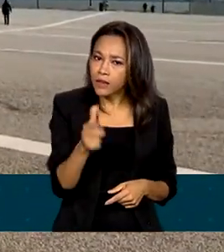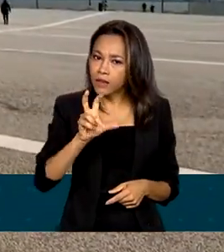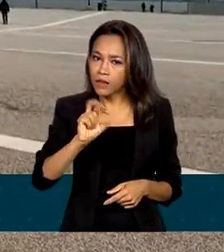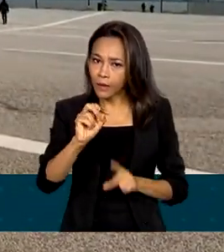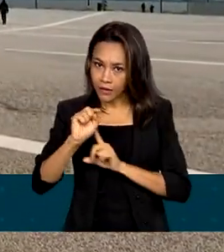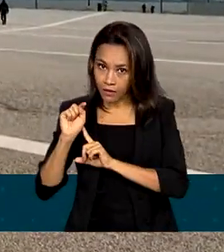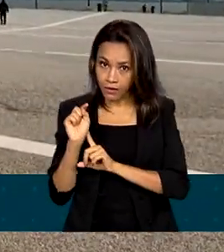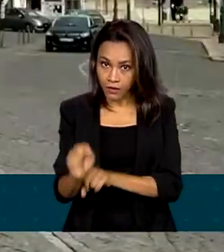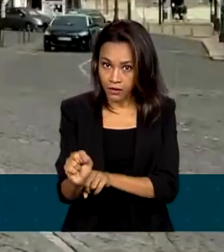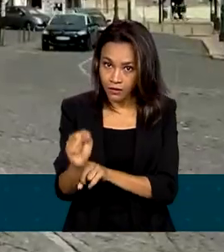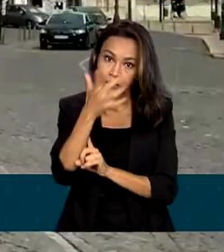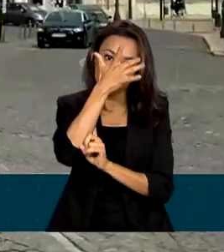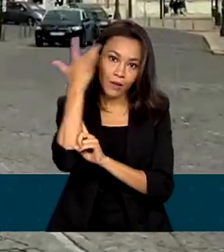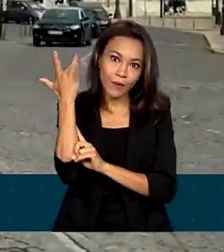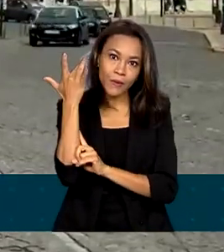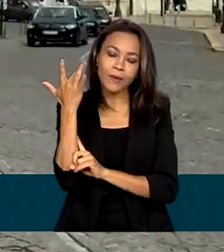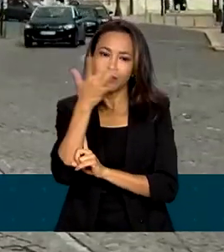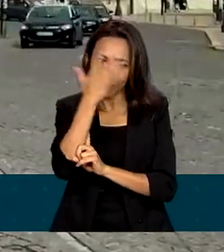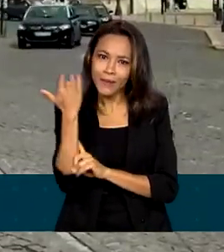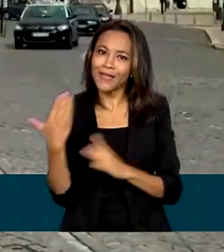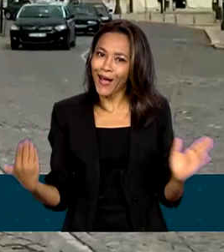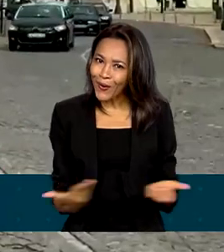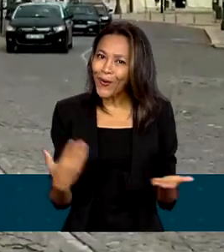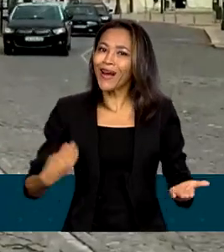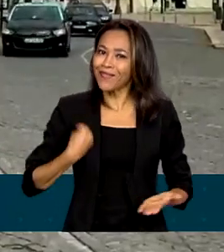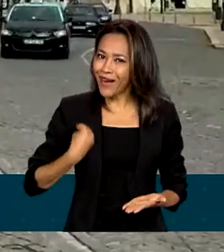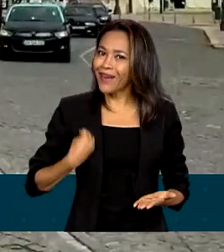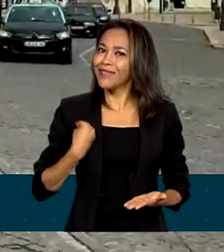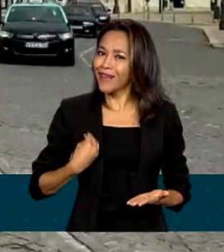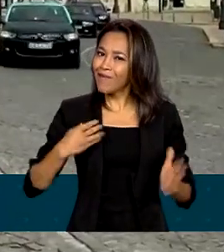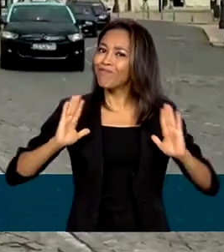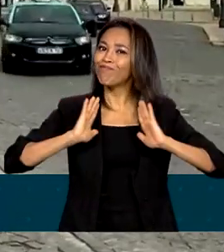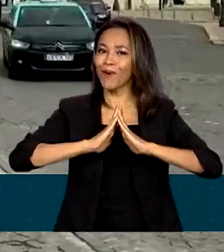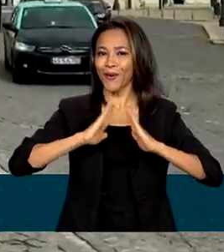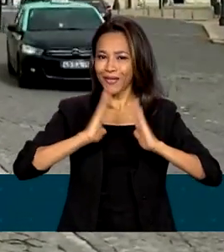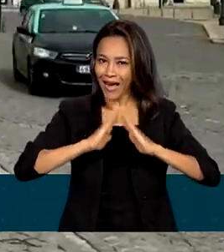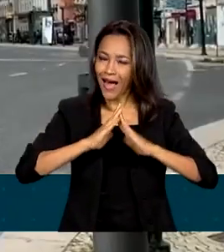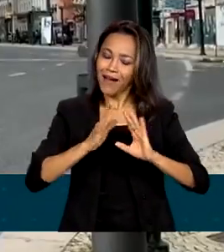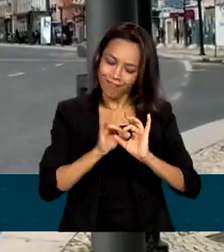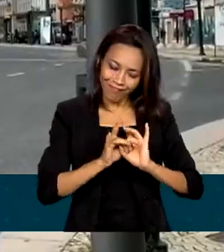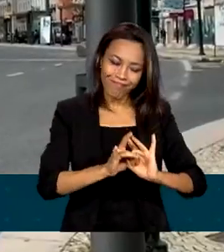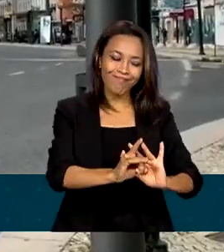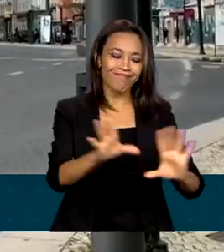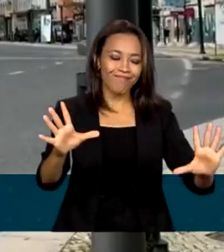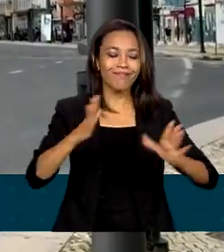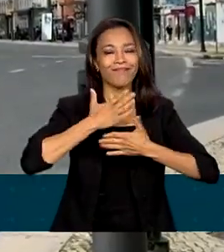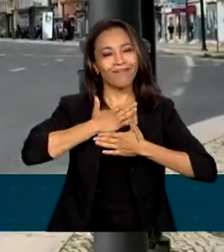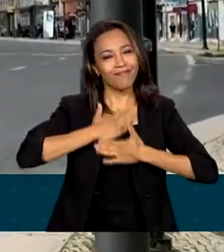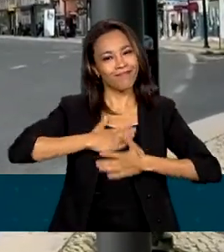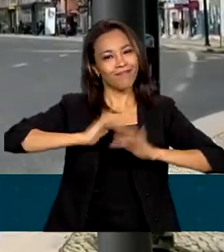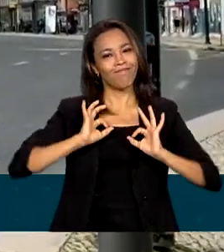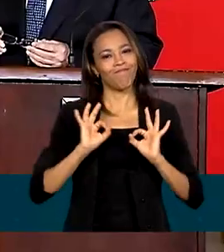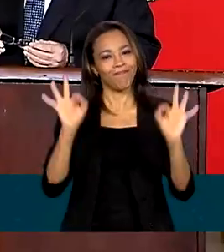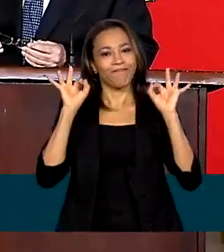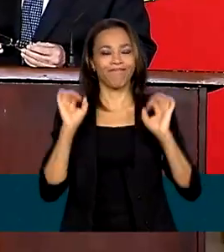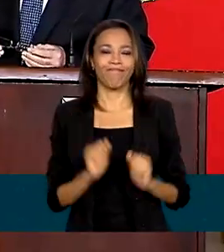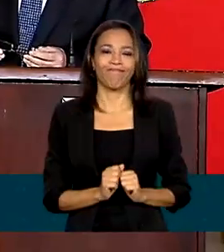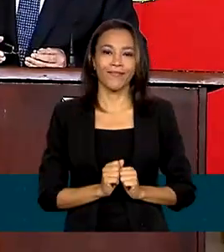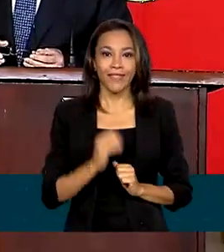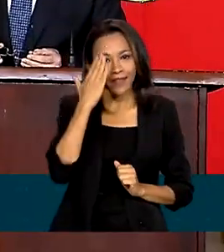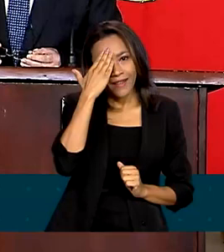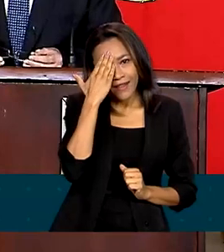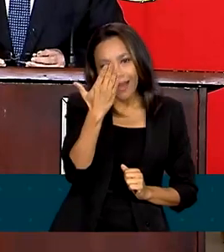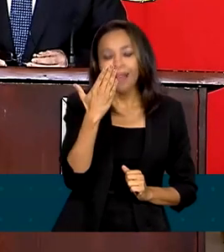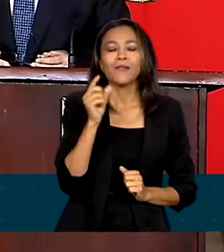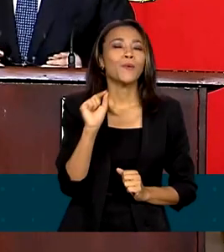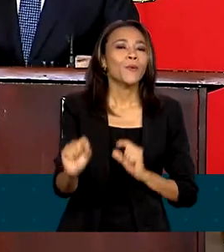mil pessoas. Gente que agora vai ser autorizada a morar em Portugal de maneira automática, graças a